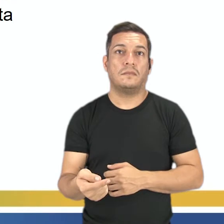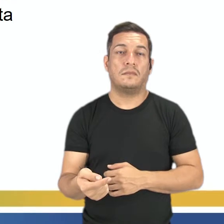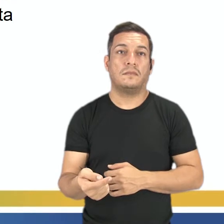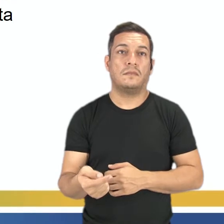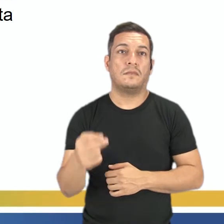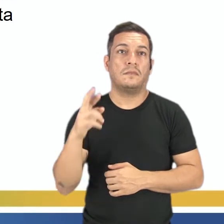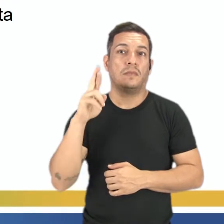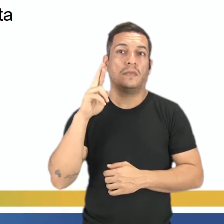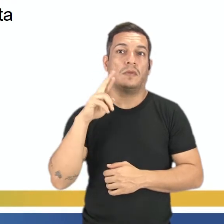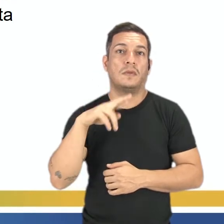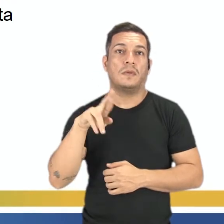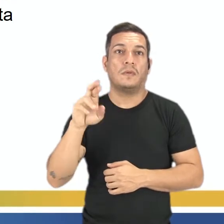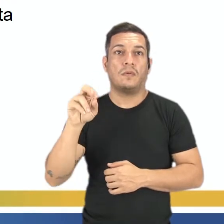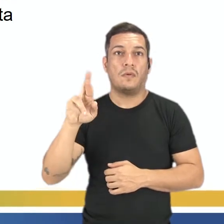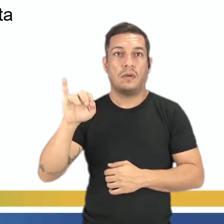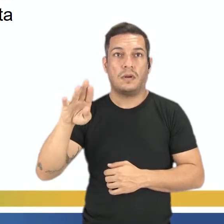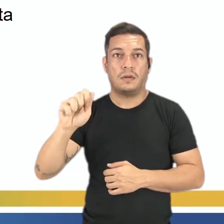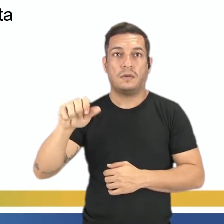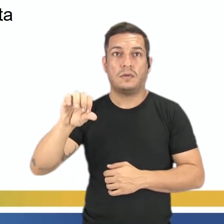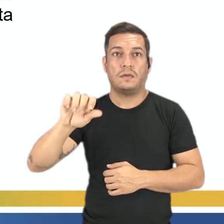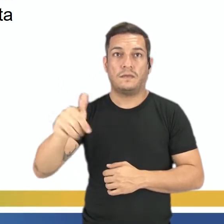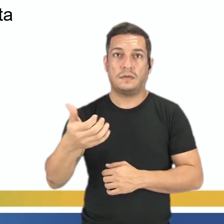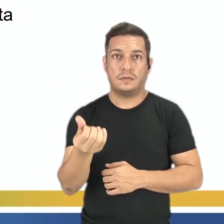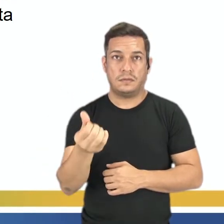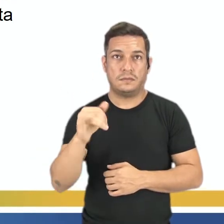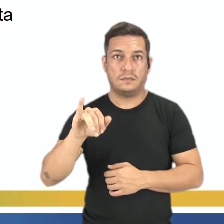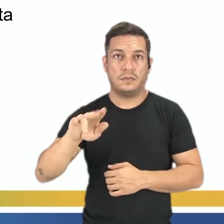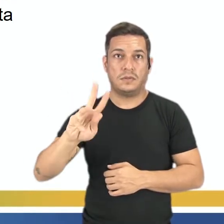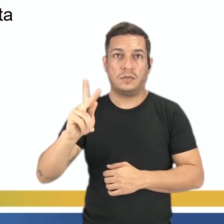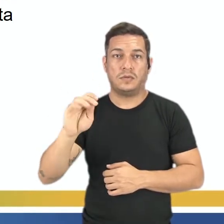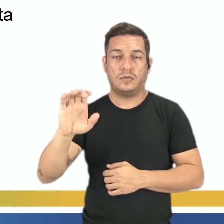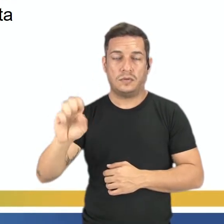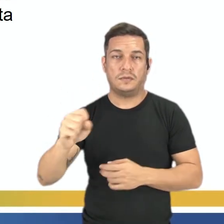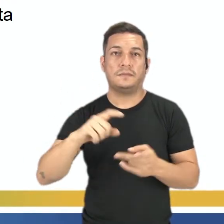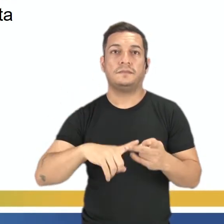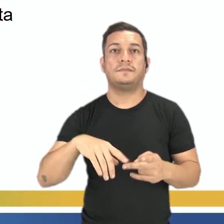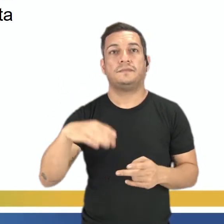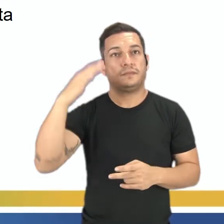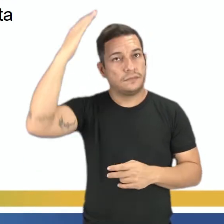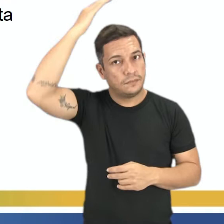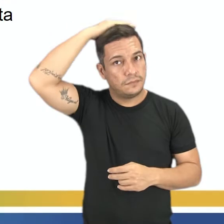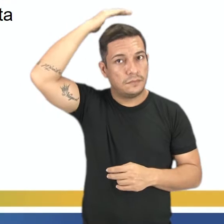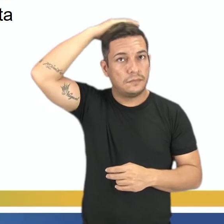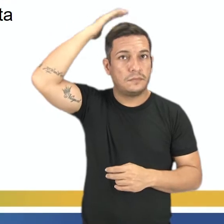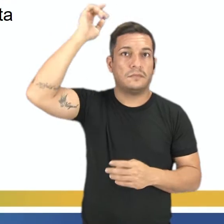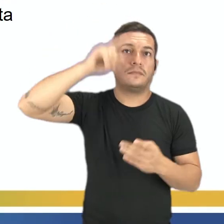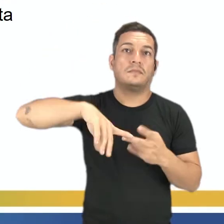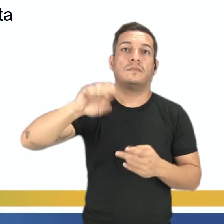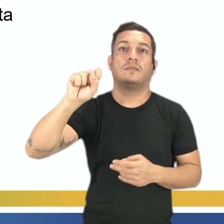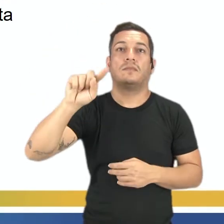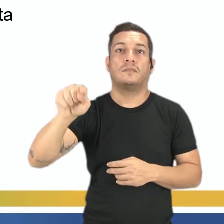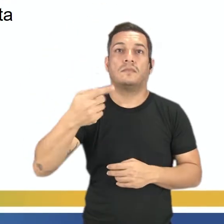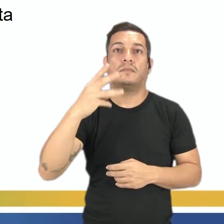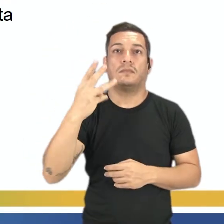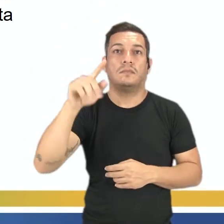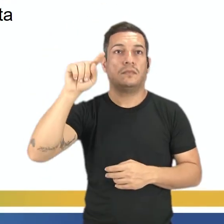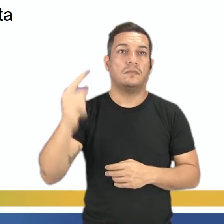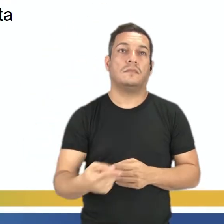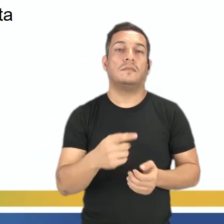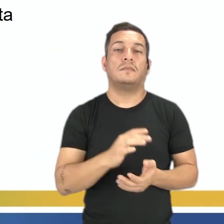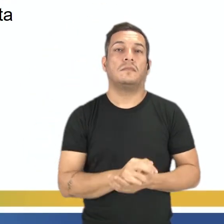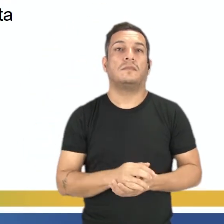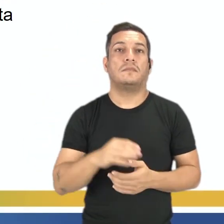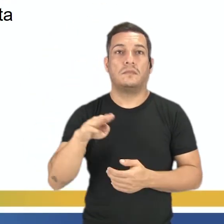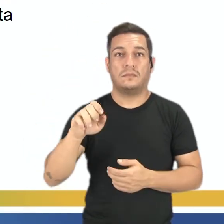conflitos. Roraima, 9,6 milhões de hectares estavam em conflito. O Pará, 8,3 milhões de hectares em